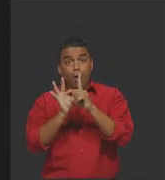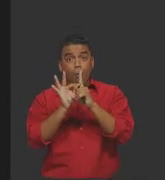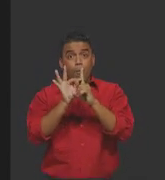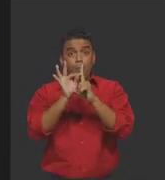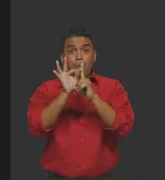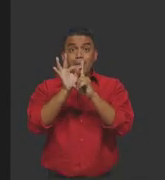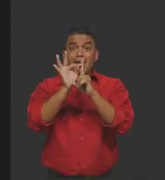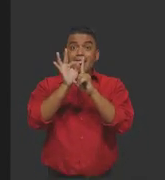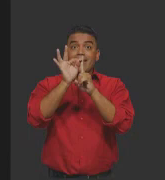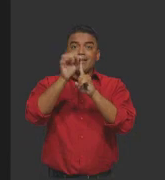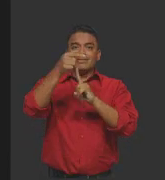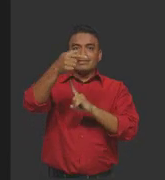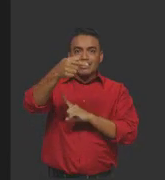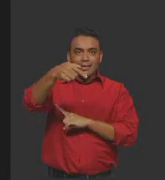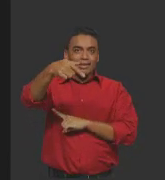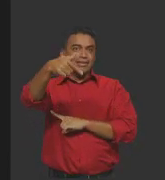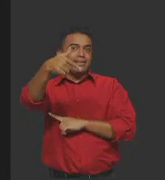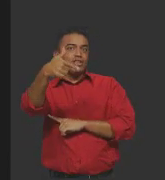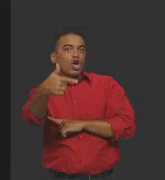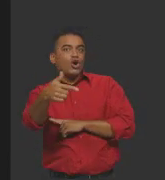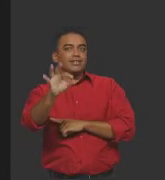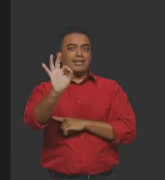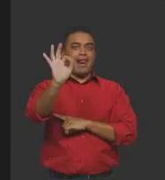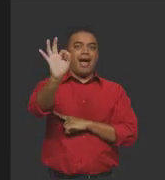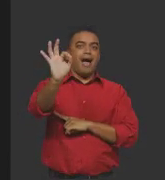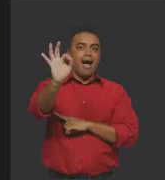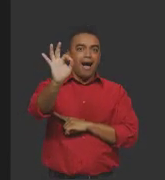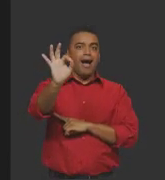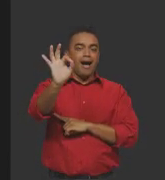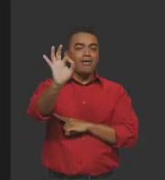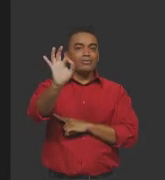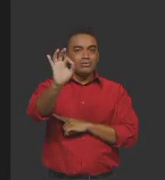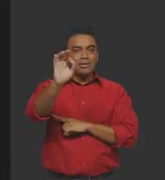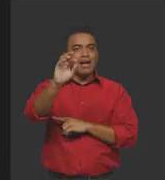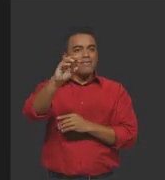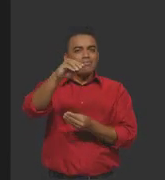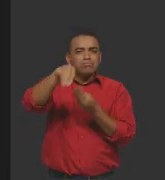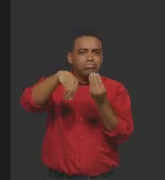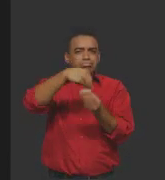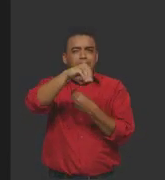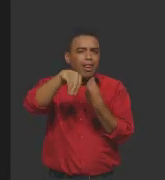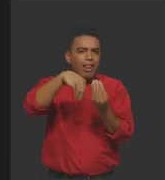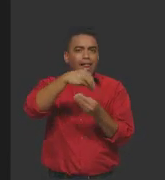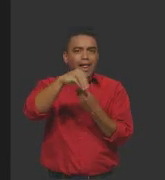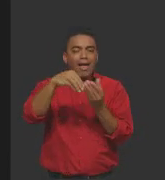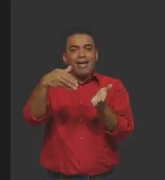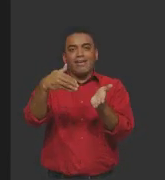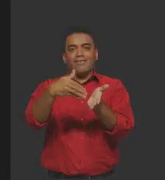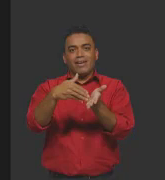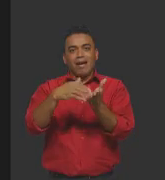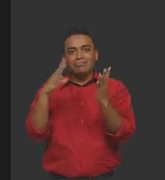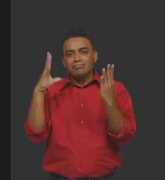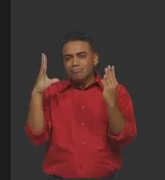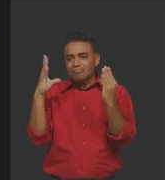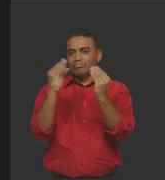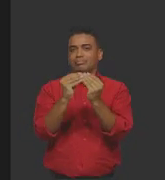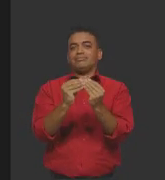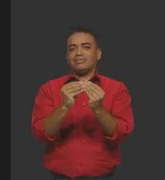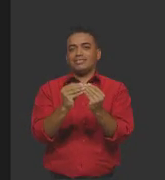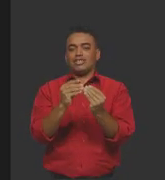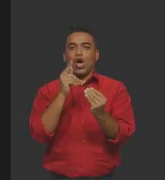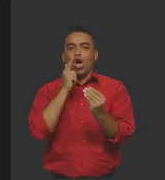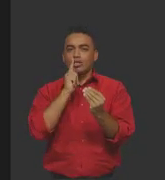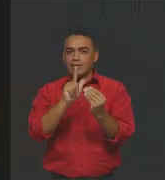graus, que vai ser uma temperatura ótima para a TAC polimerase agir e ela vai terminar então de sintetizar o resto,